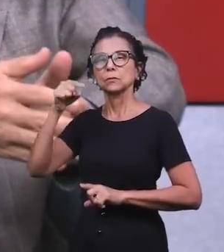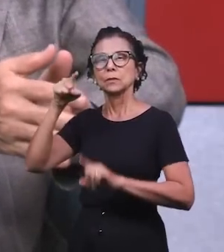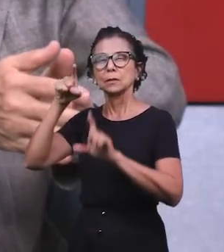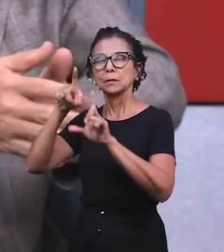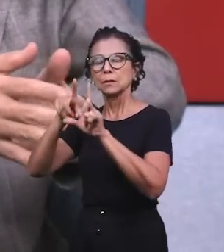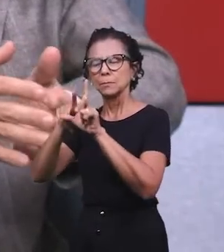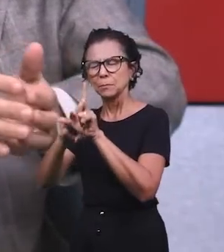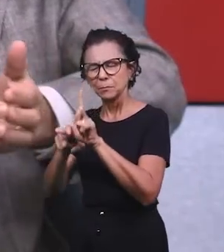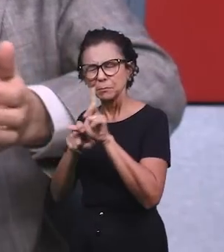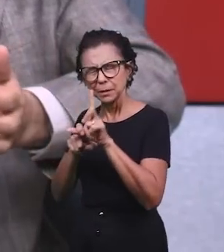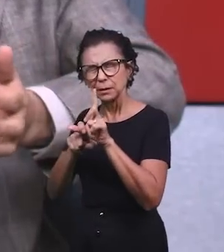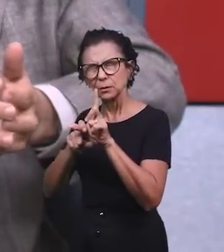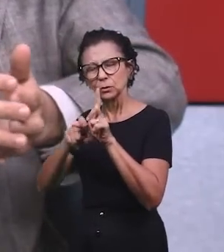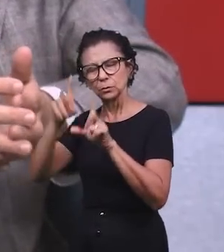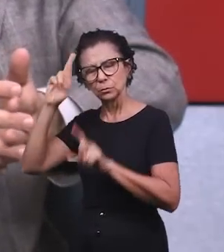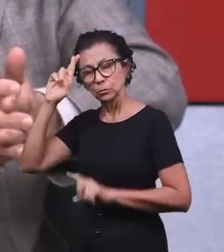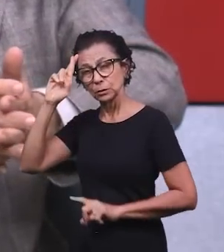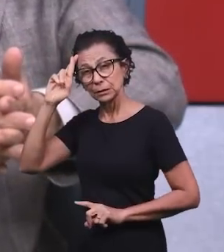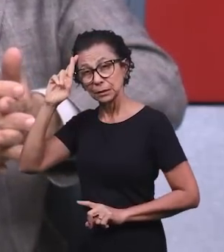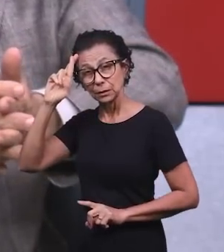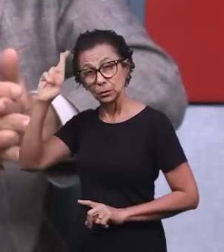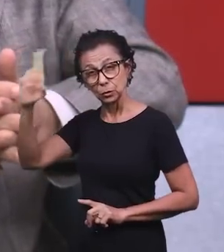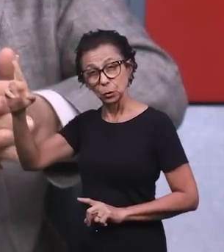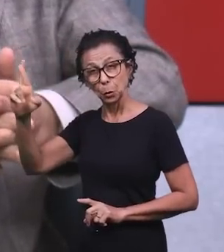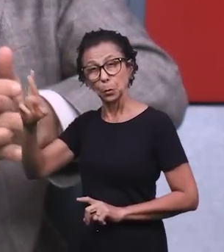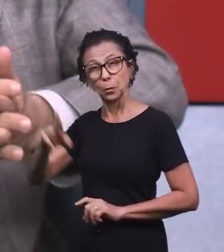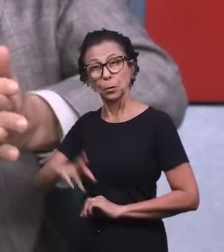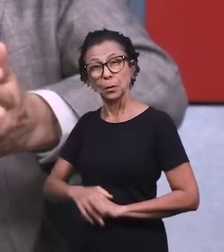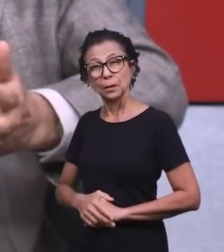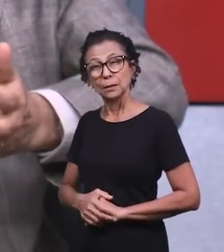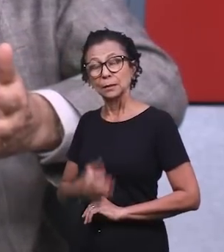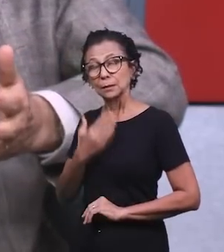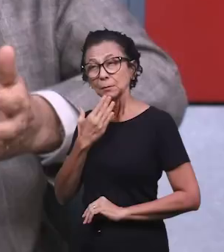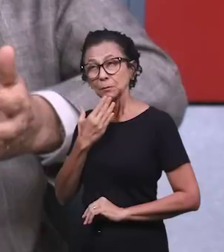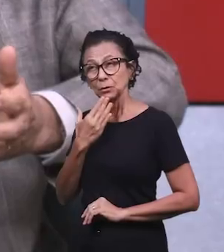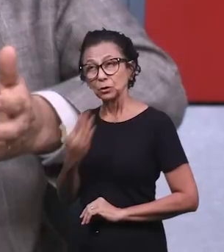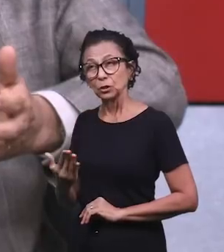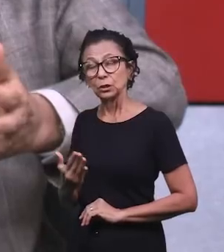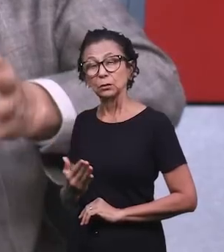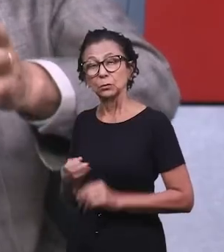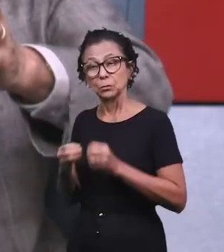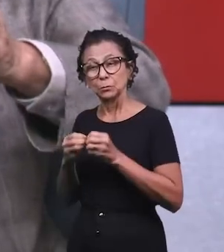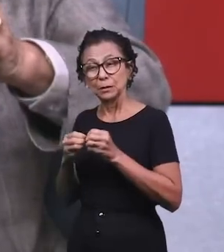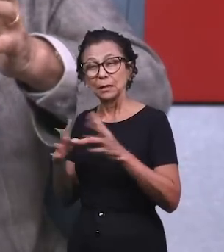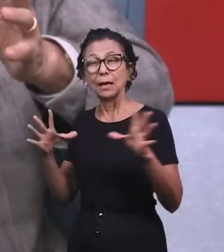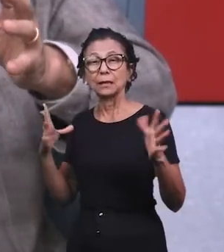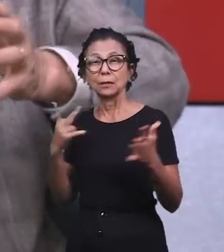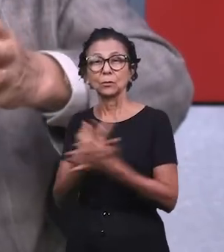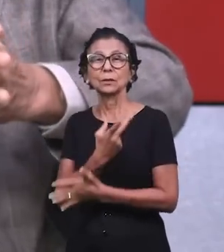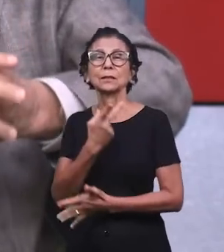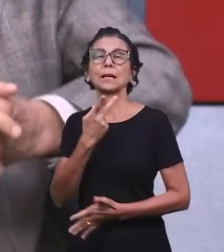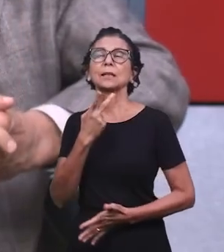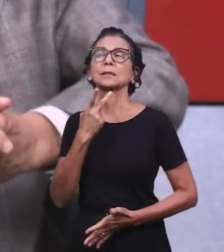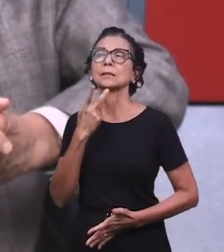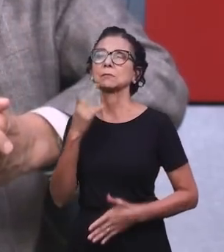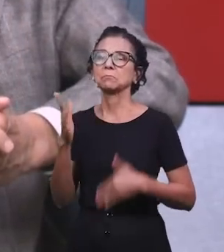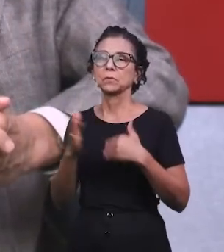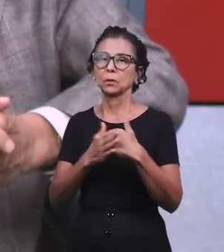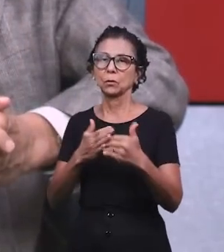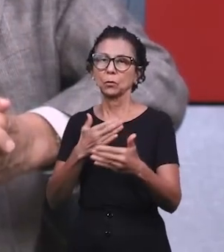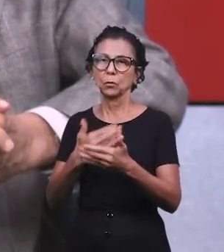Senhor, para ouvir a voz do Senhor, o milagre vai acontecer em qualquer